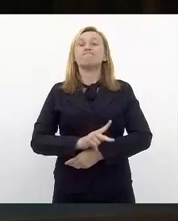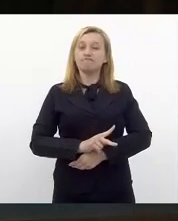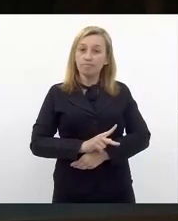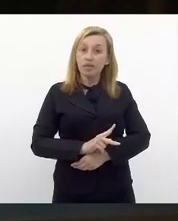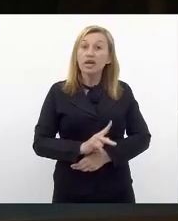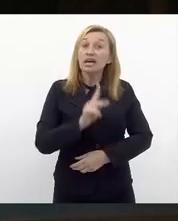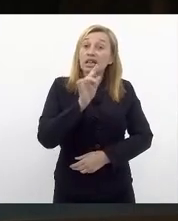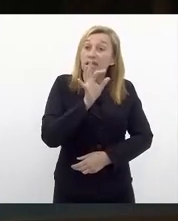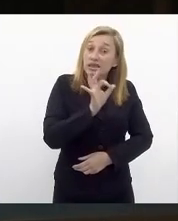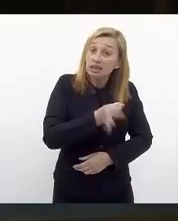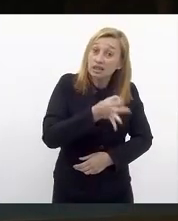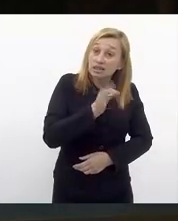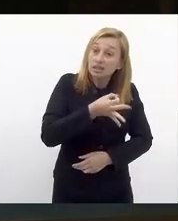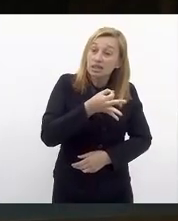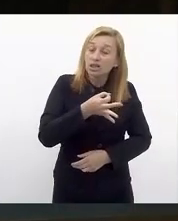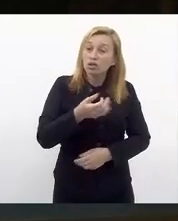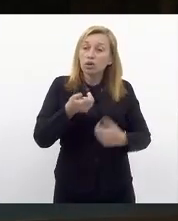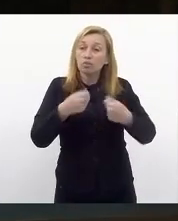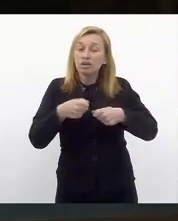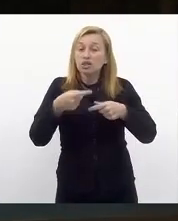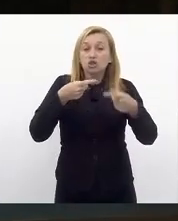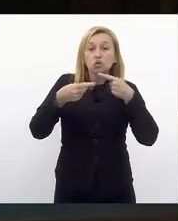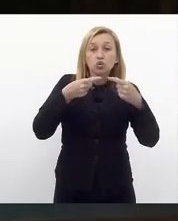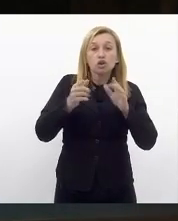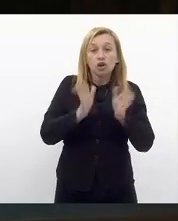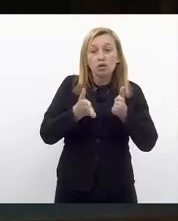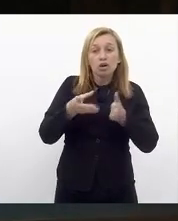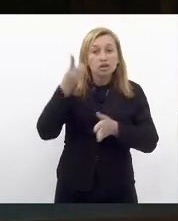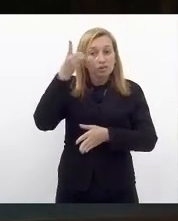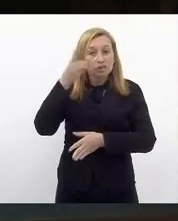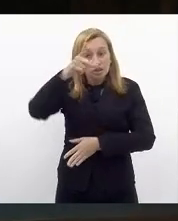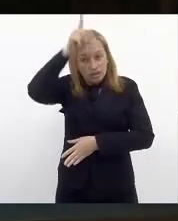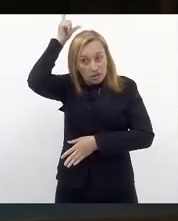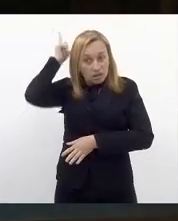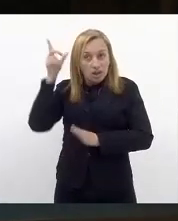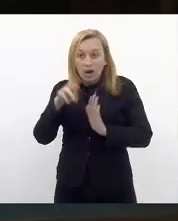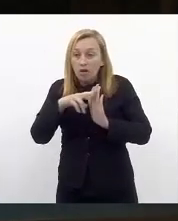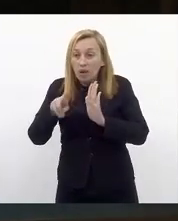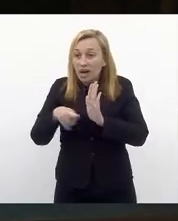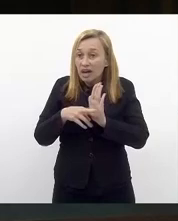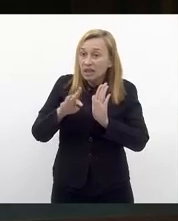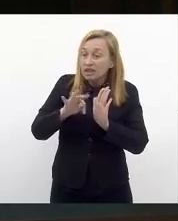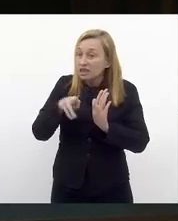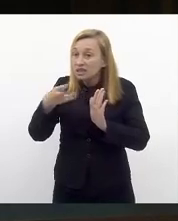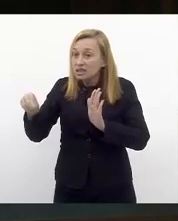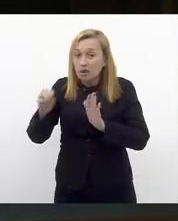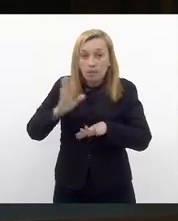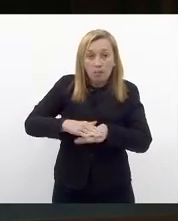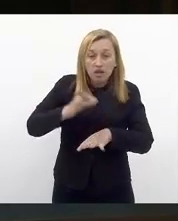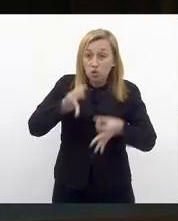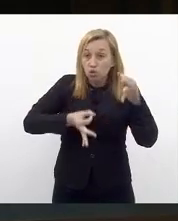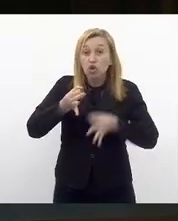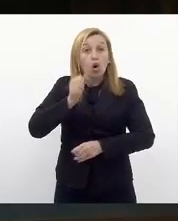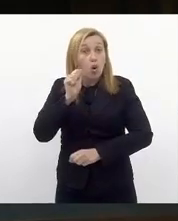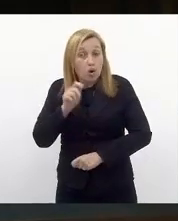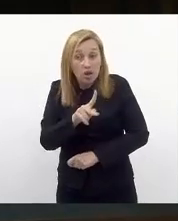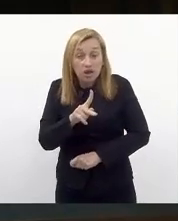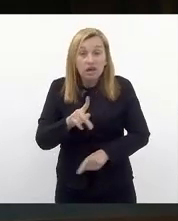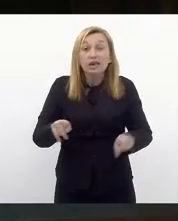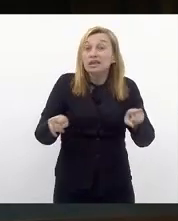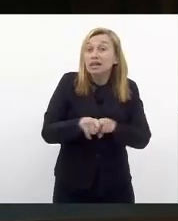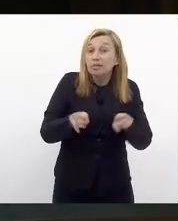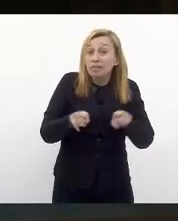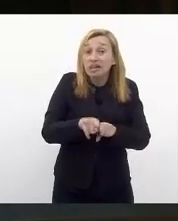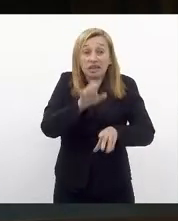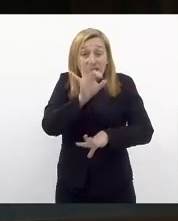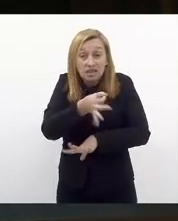tá claro que o que precisa ser discutido agora Deputado explodisse é uma regra de transição mais justa Ok e também